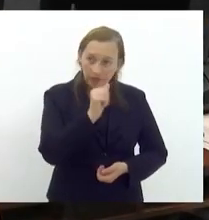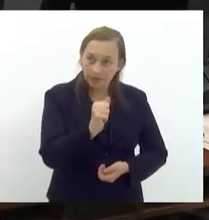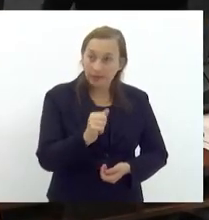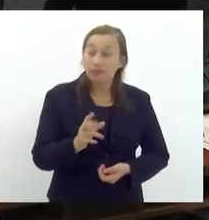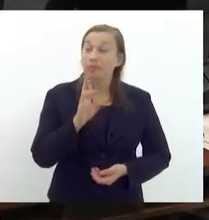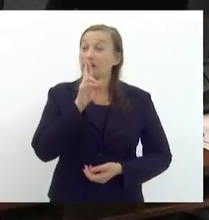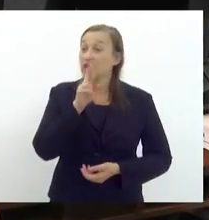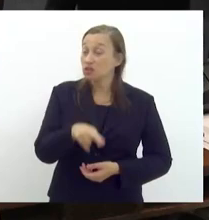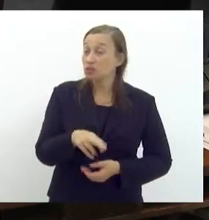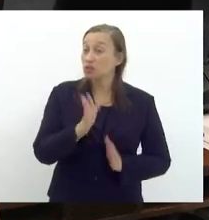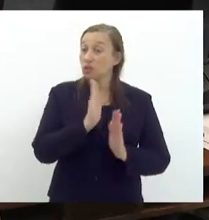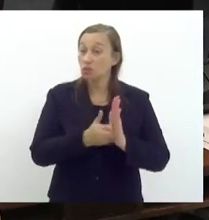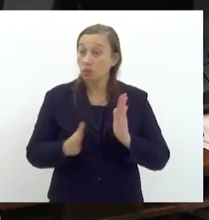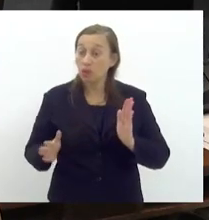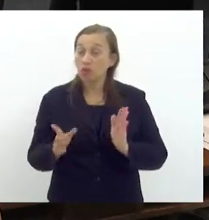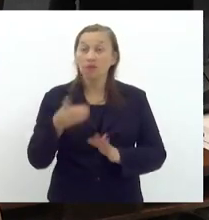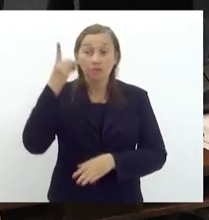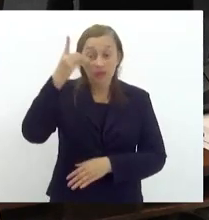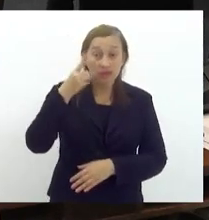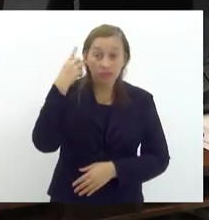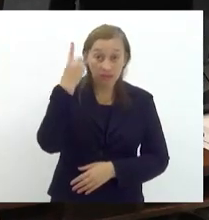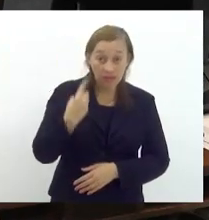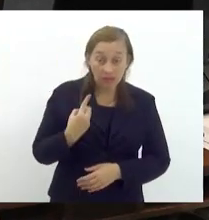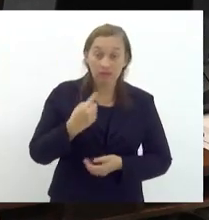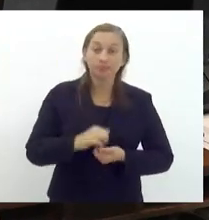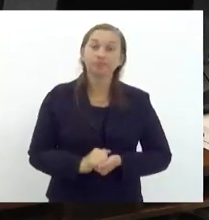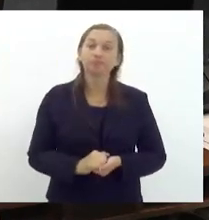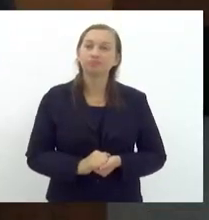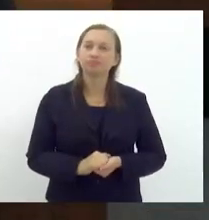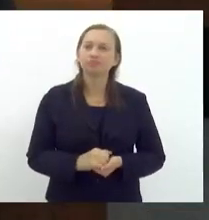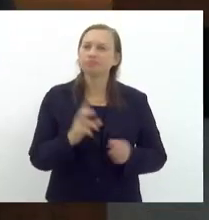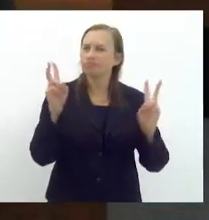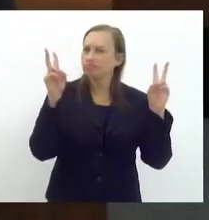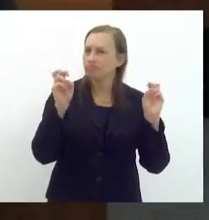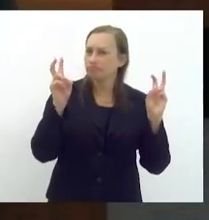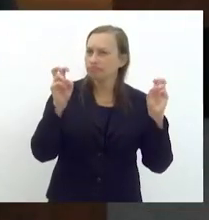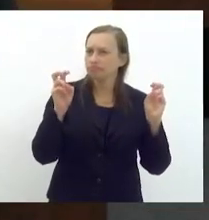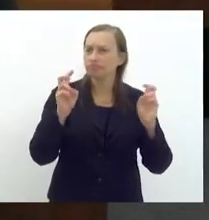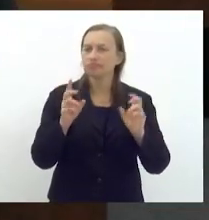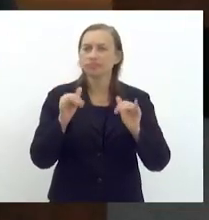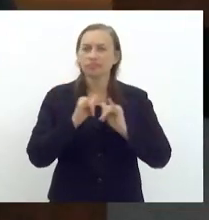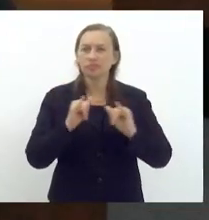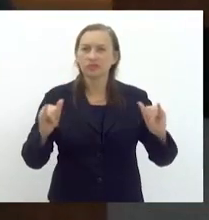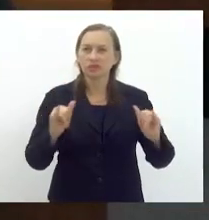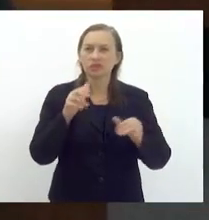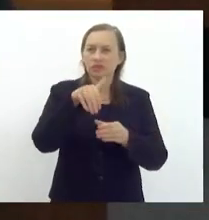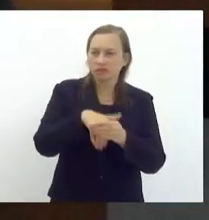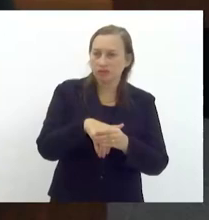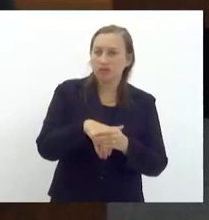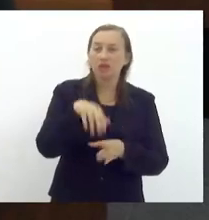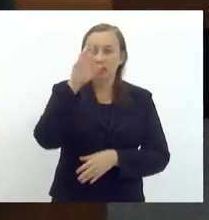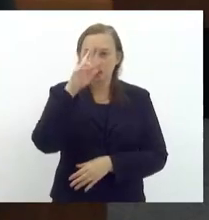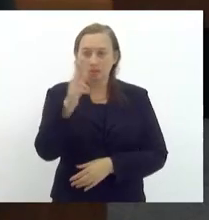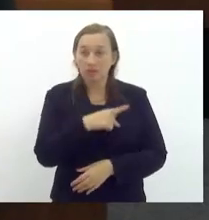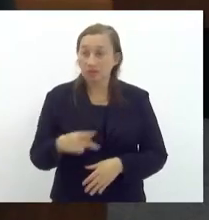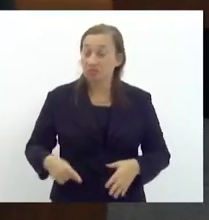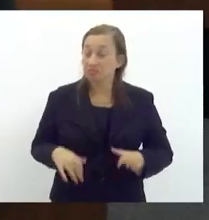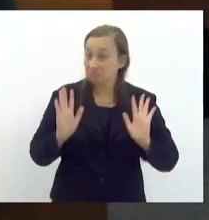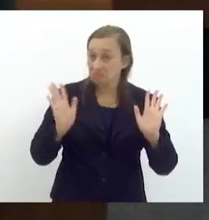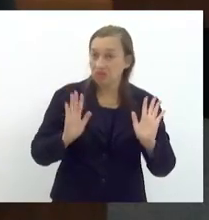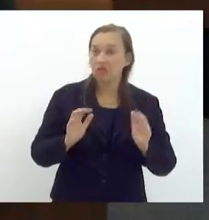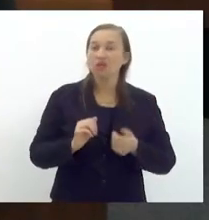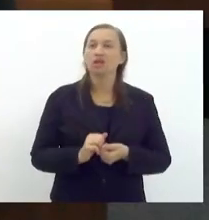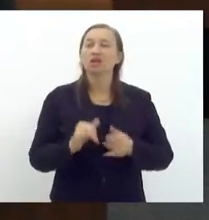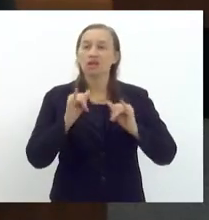para responder à questão de ordem colocada pela deputada Dani Monteiro esse assunto a declaração de voto que seja Presidente esse assunto